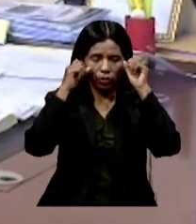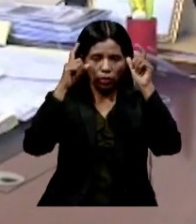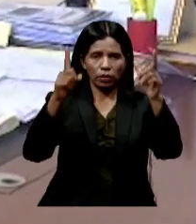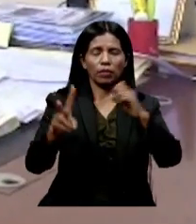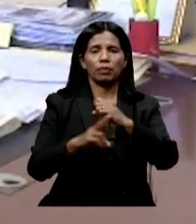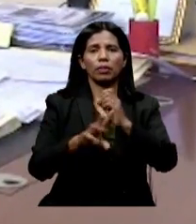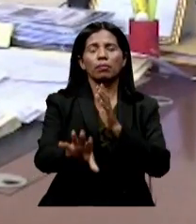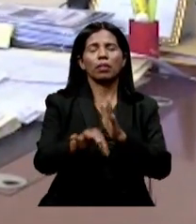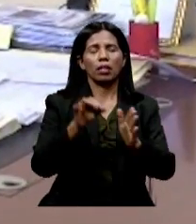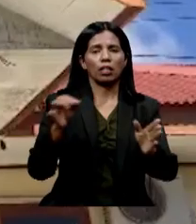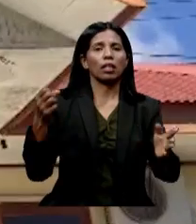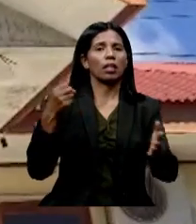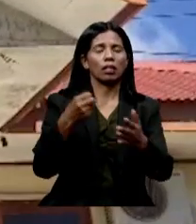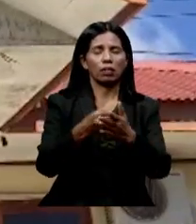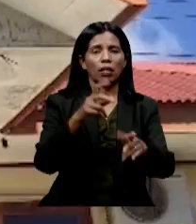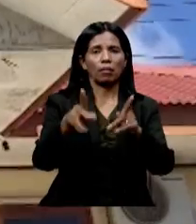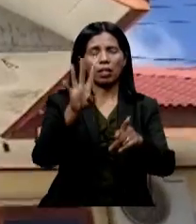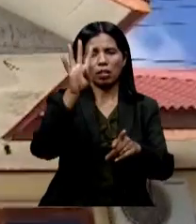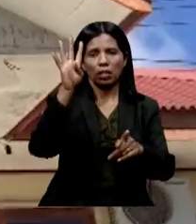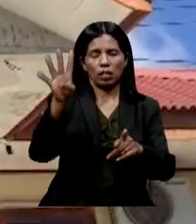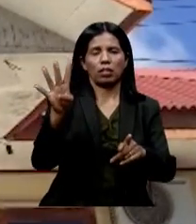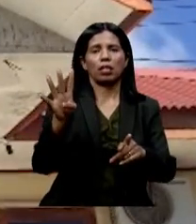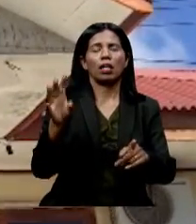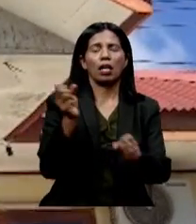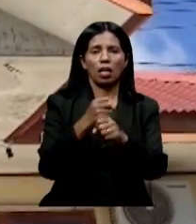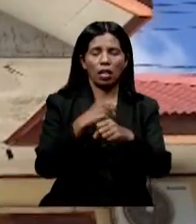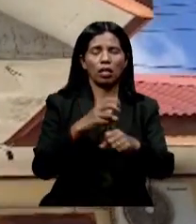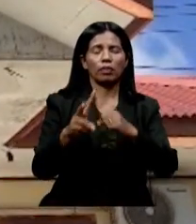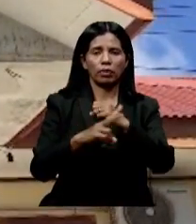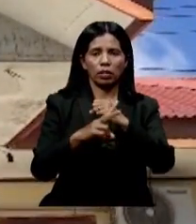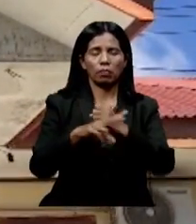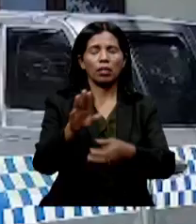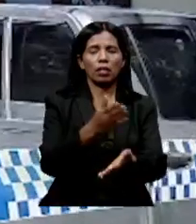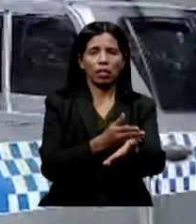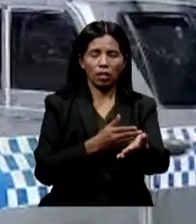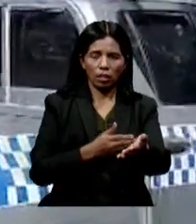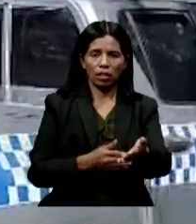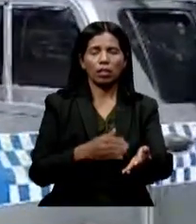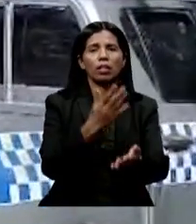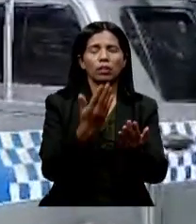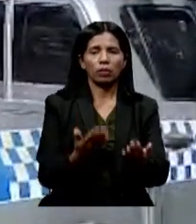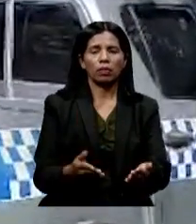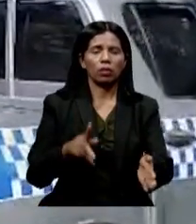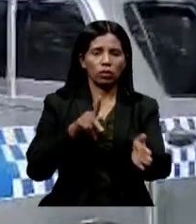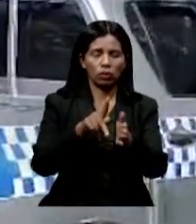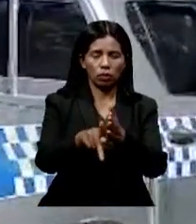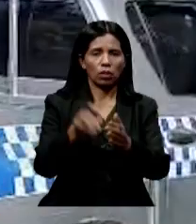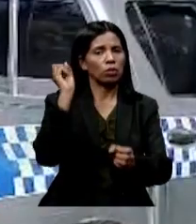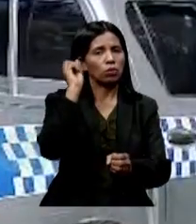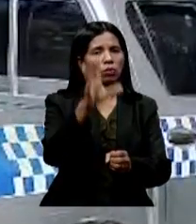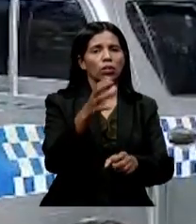vítima reta na ataca o suspeito na Enhat, resulta vítima reta em cane grave, tampo suspeito xira, sona natura o